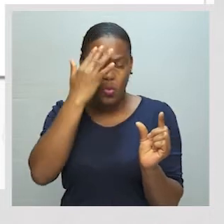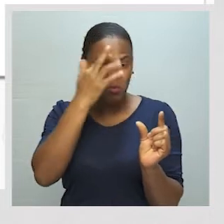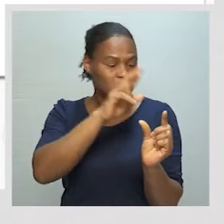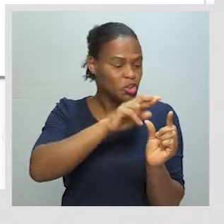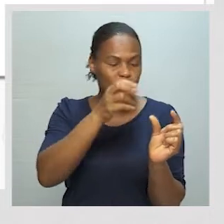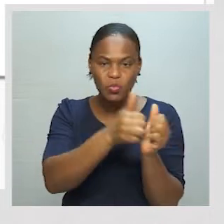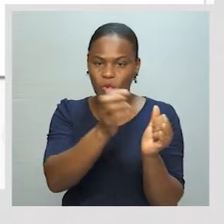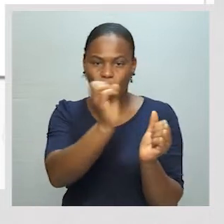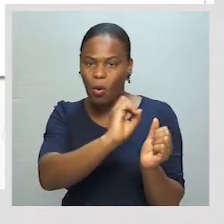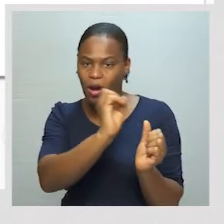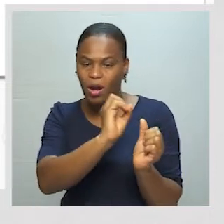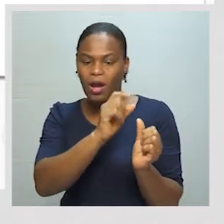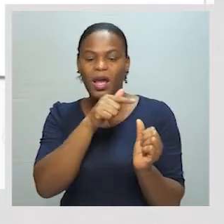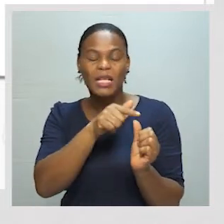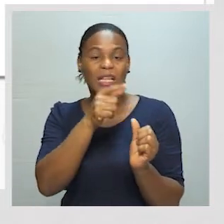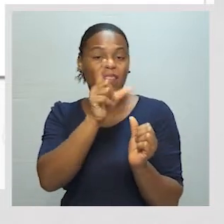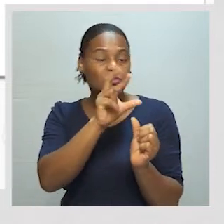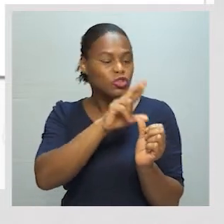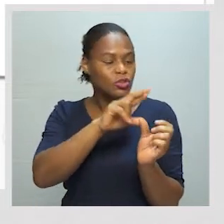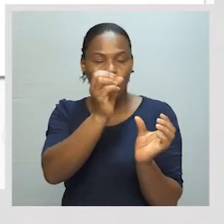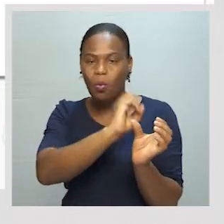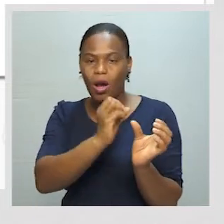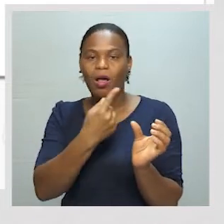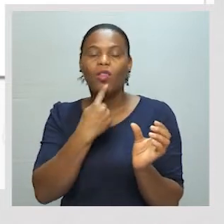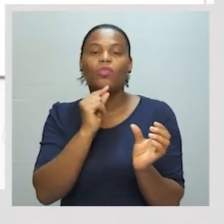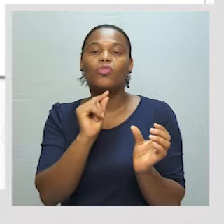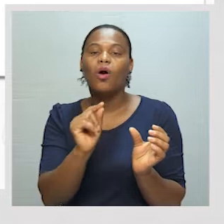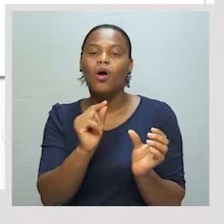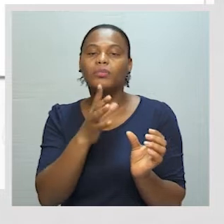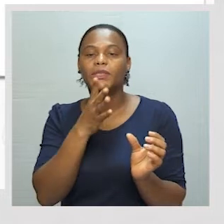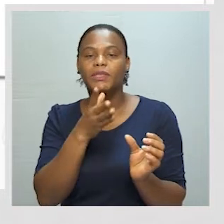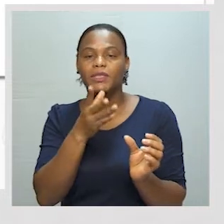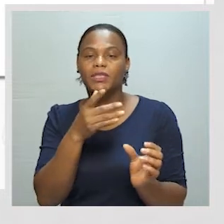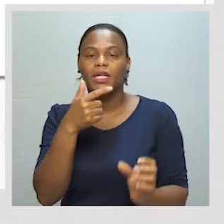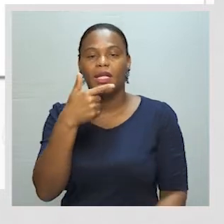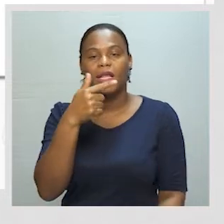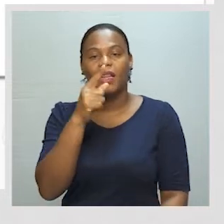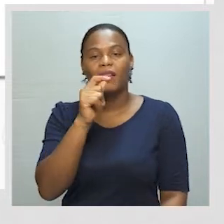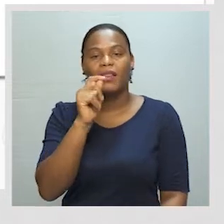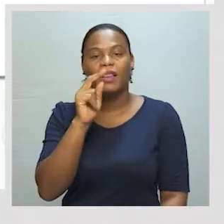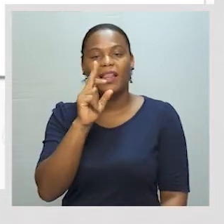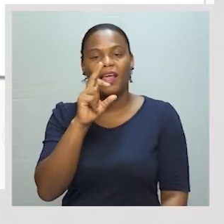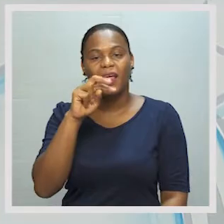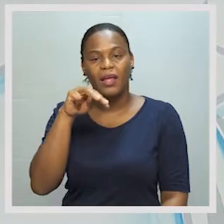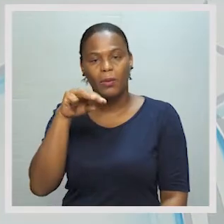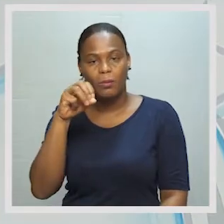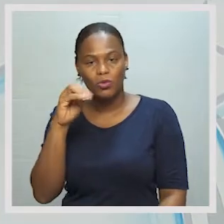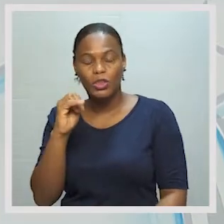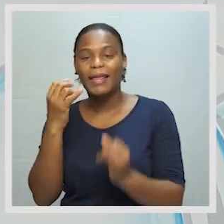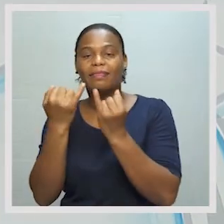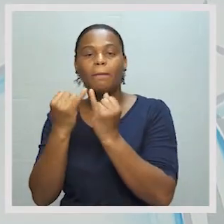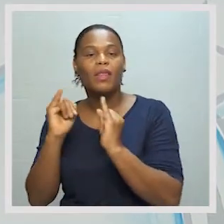esses termos que não têm incógnita, nós chamamos de termos independentes. São